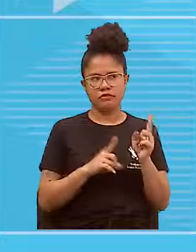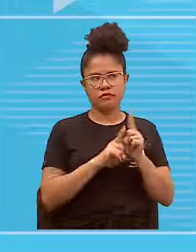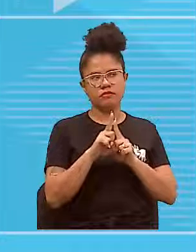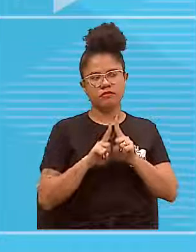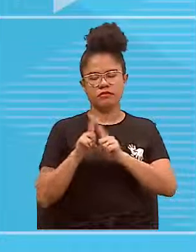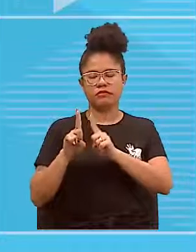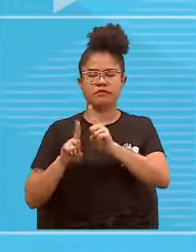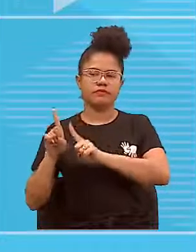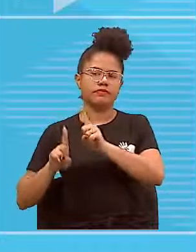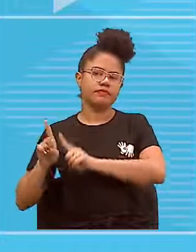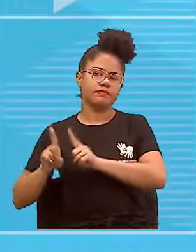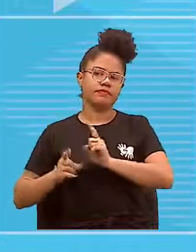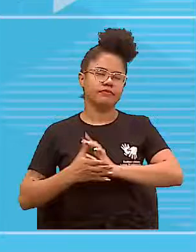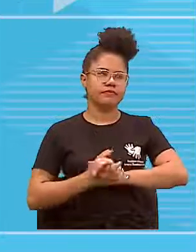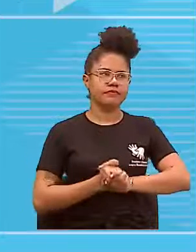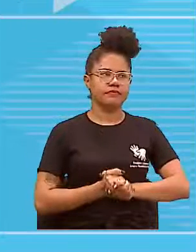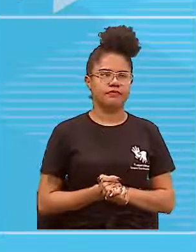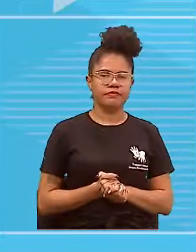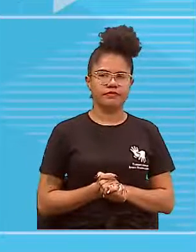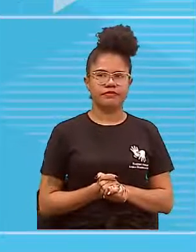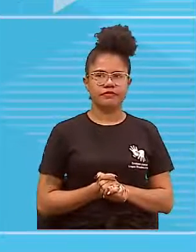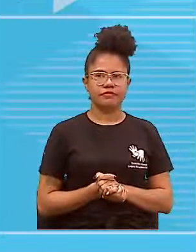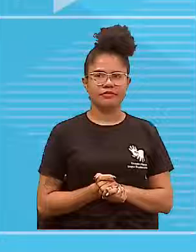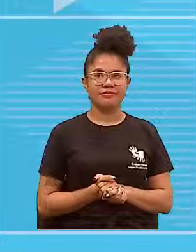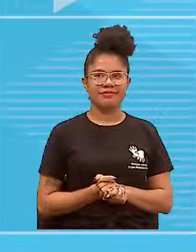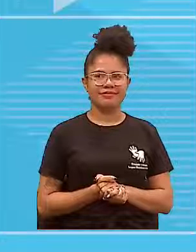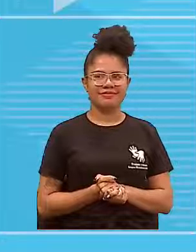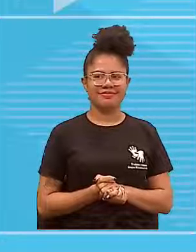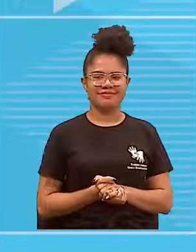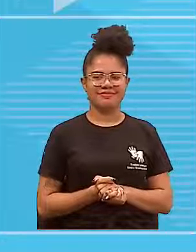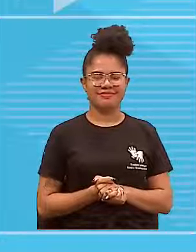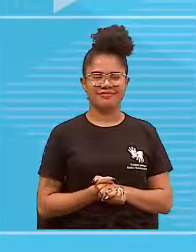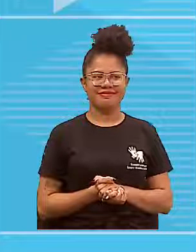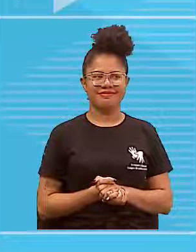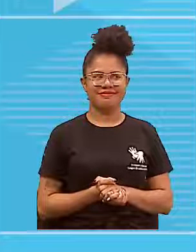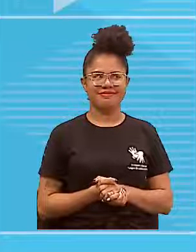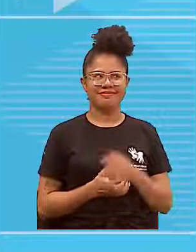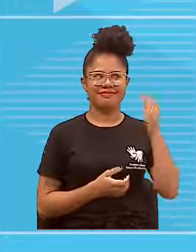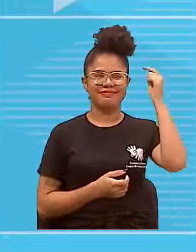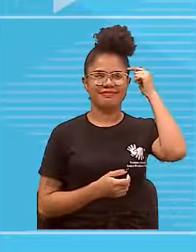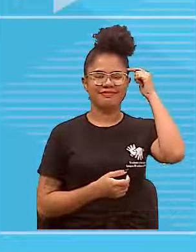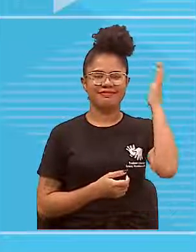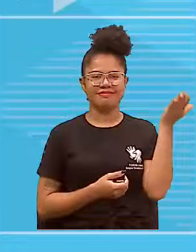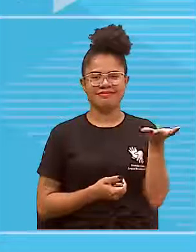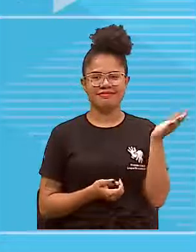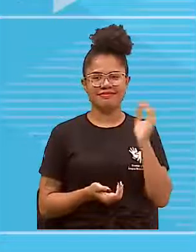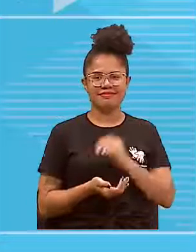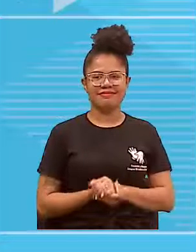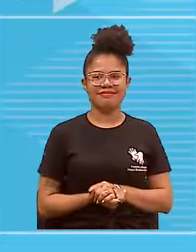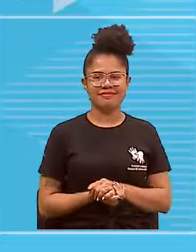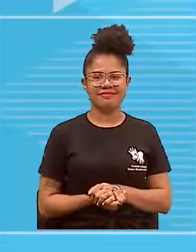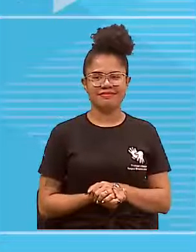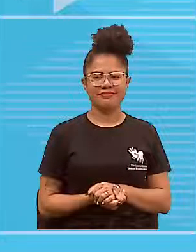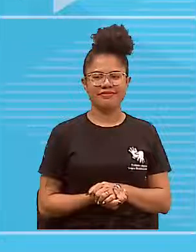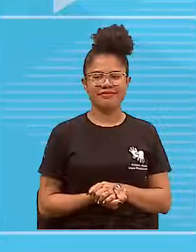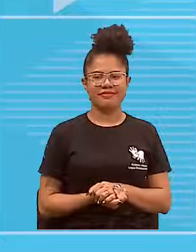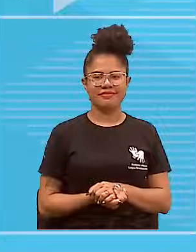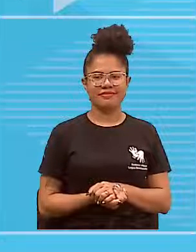ele utiliza os algoritmos. Então, imagine aí, meus queridos.